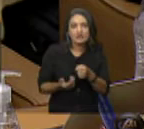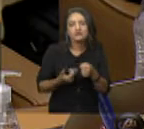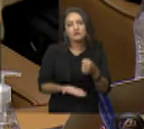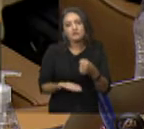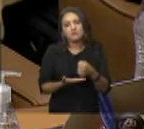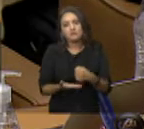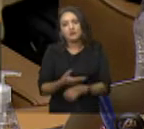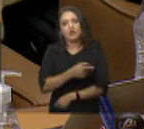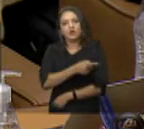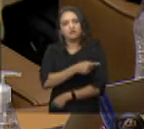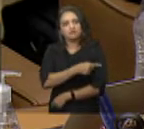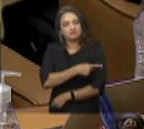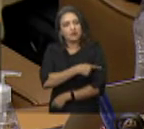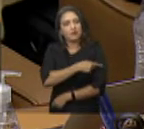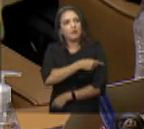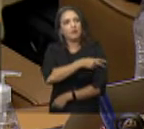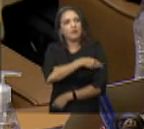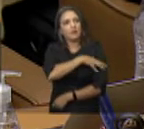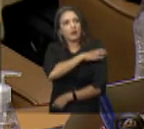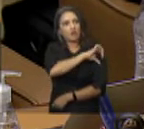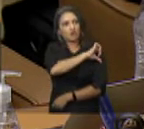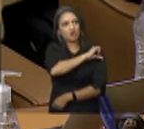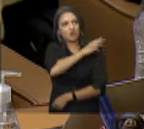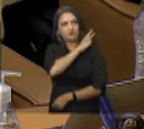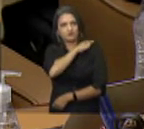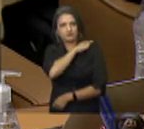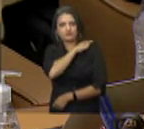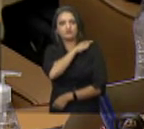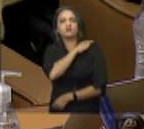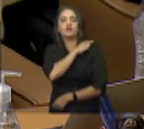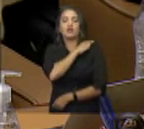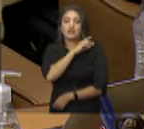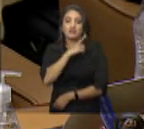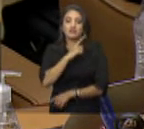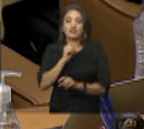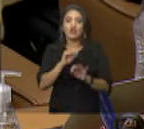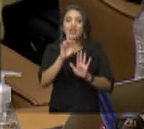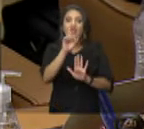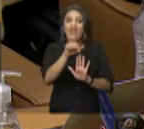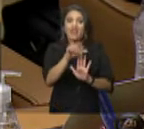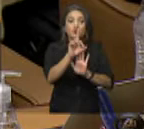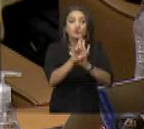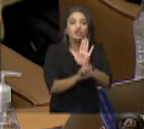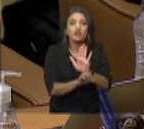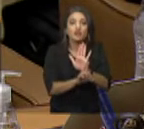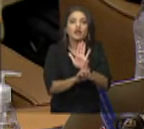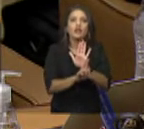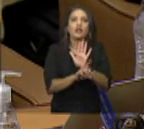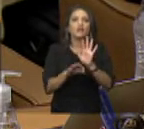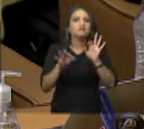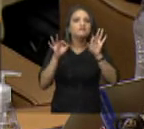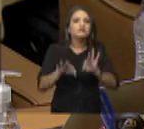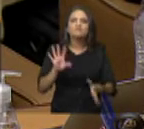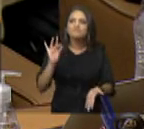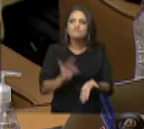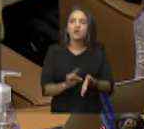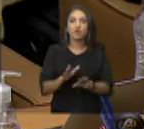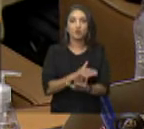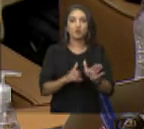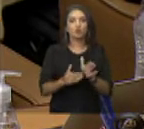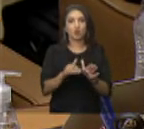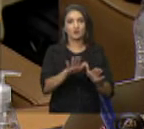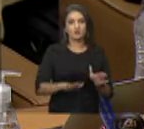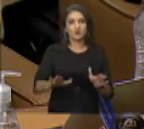educação infantil Ensino Fundamental e ensino médio constitui direito fundamental de todas as crianças e jovens